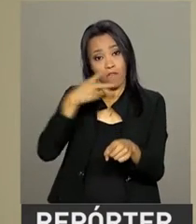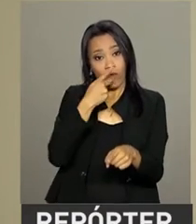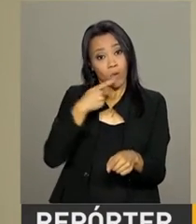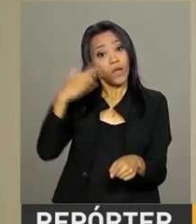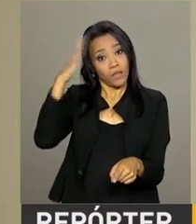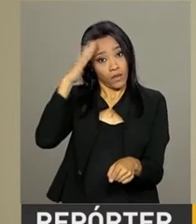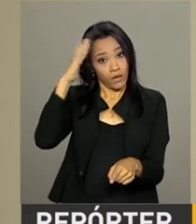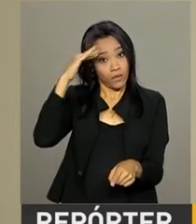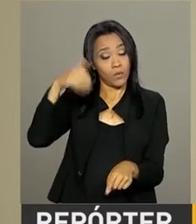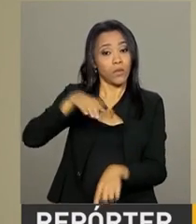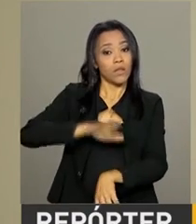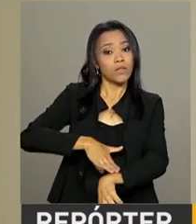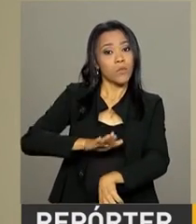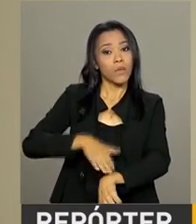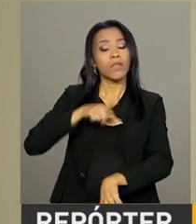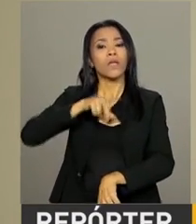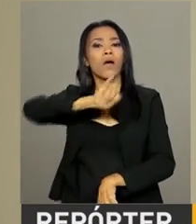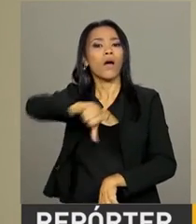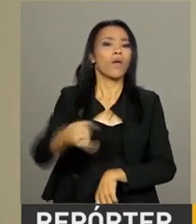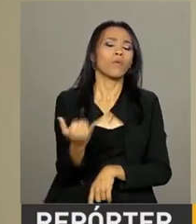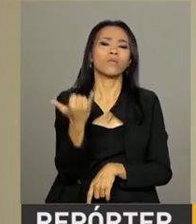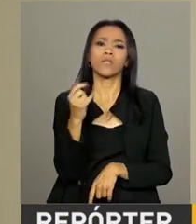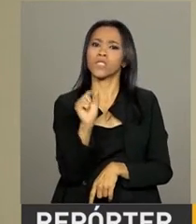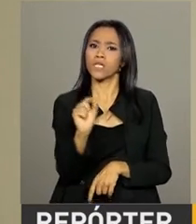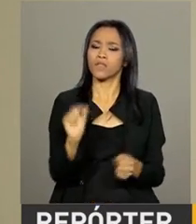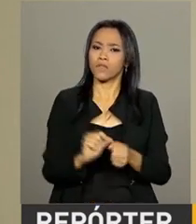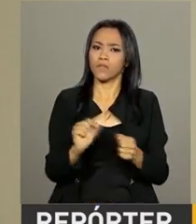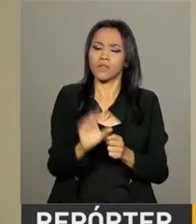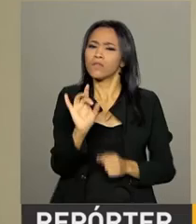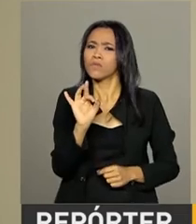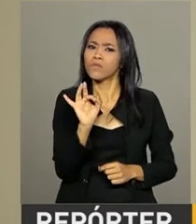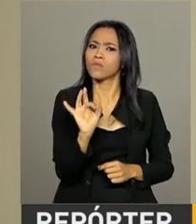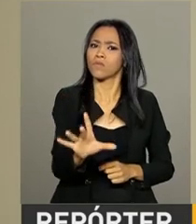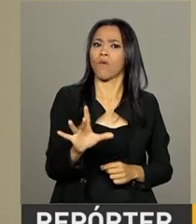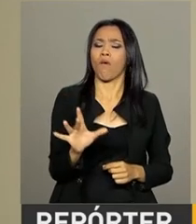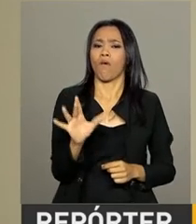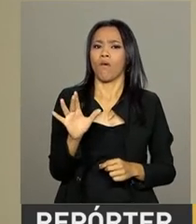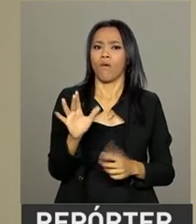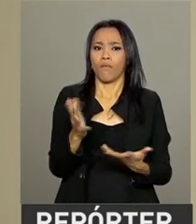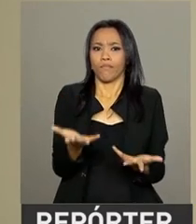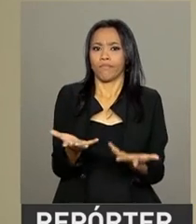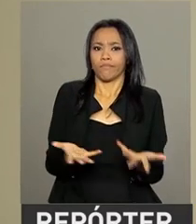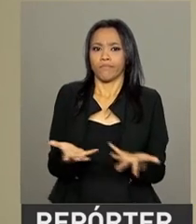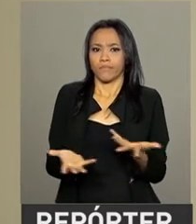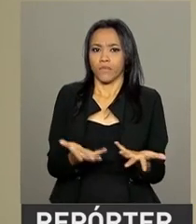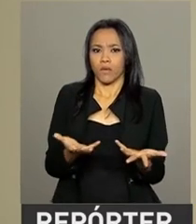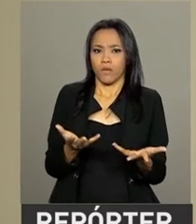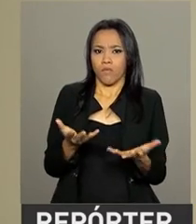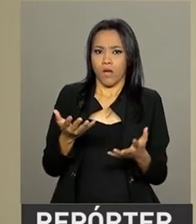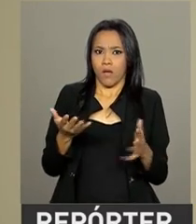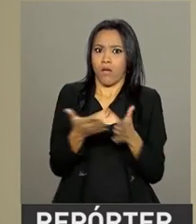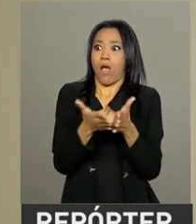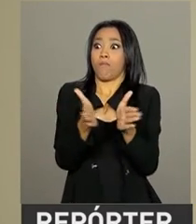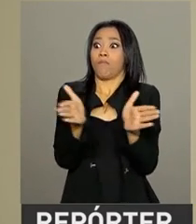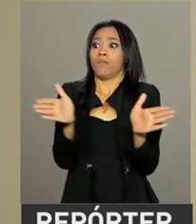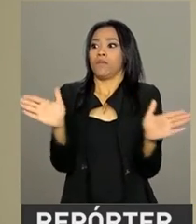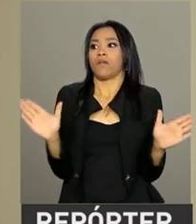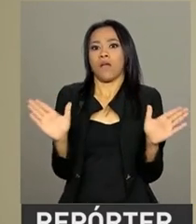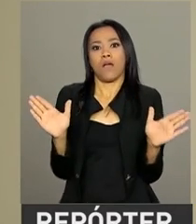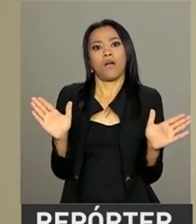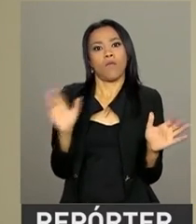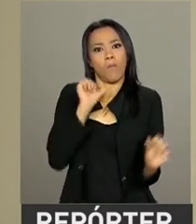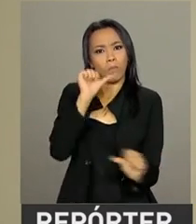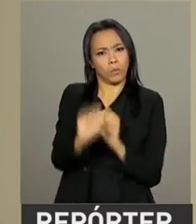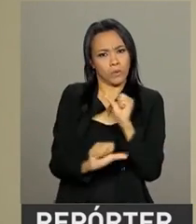temos a oportunidade de fazer não só uma reforma mais abrangente, que possa